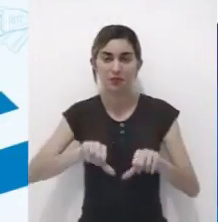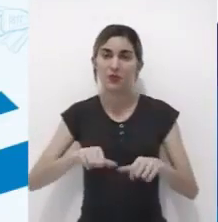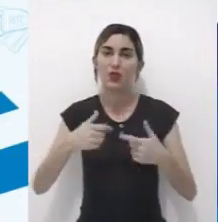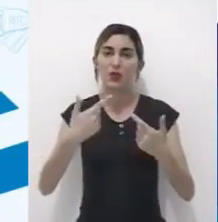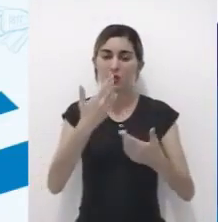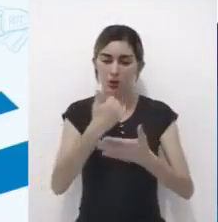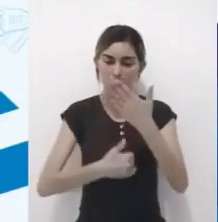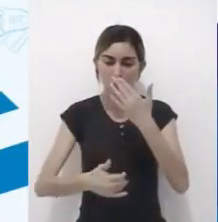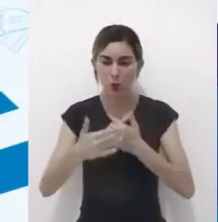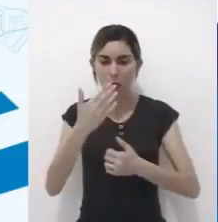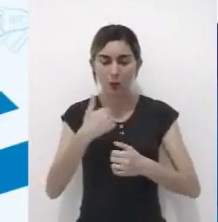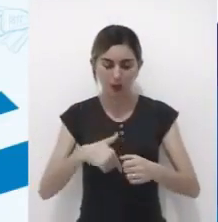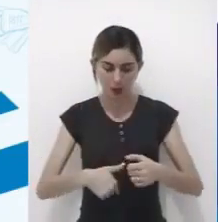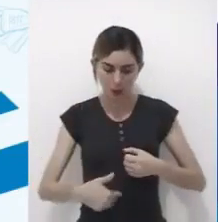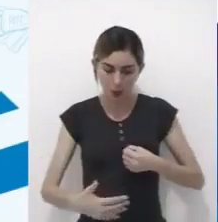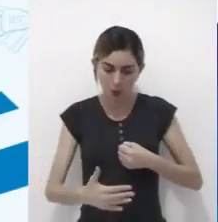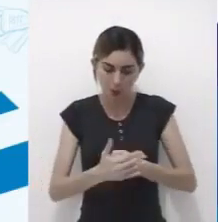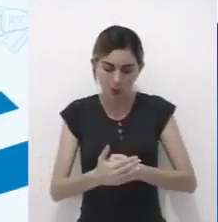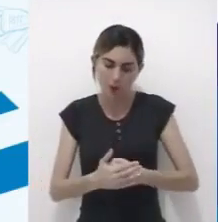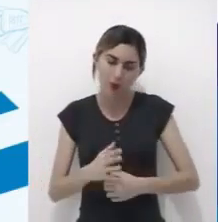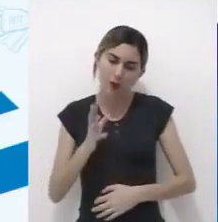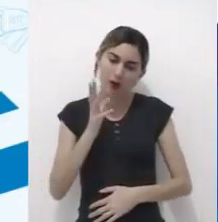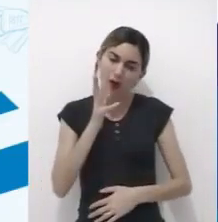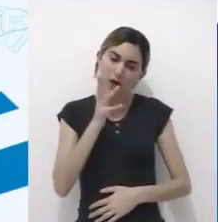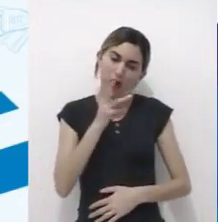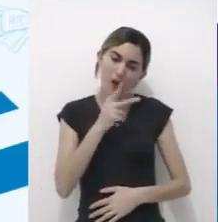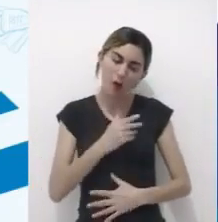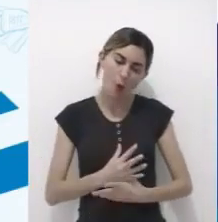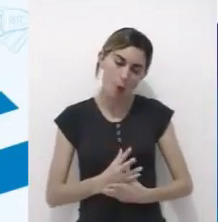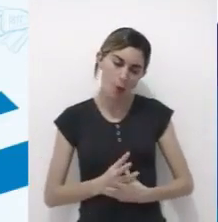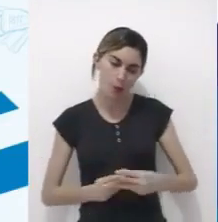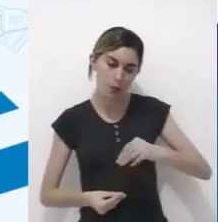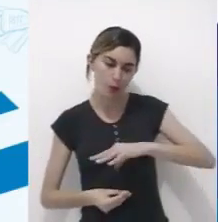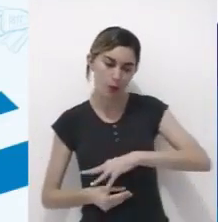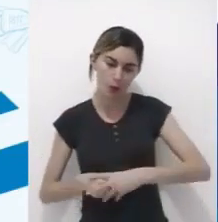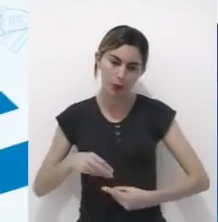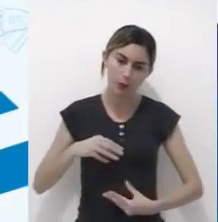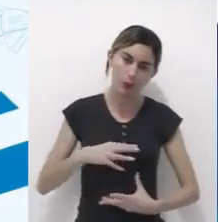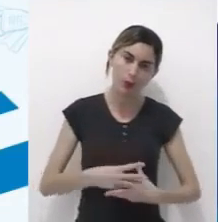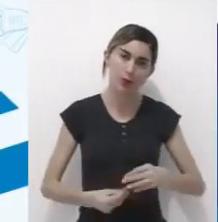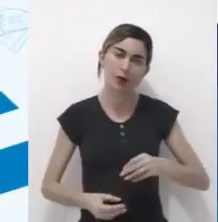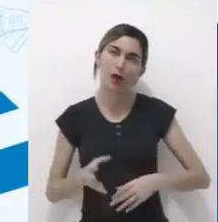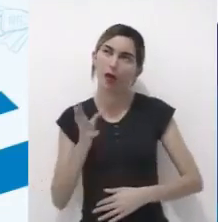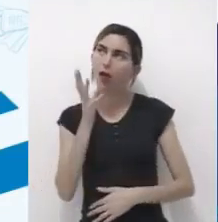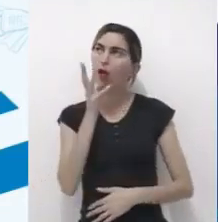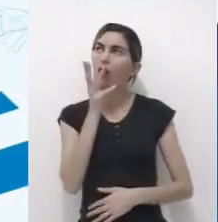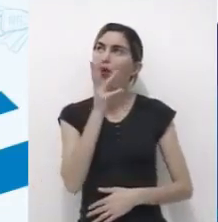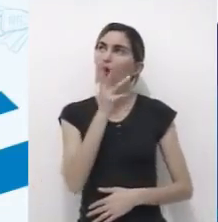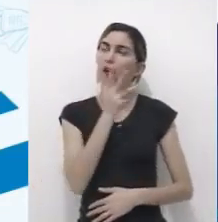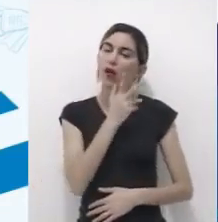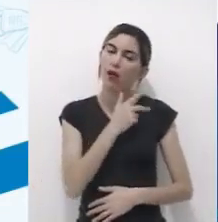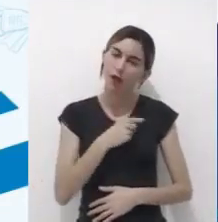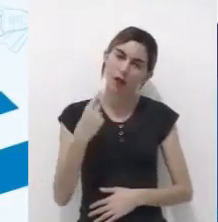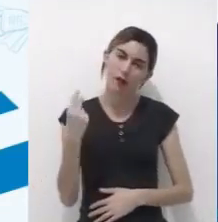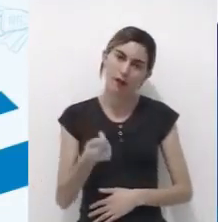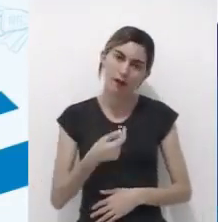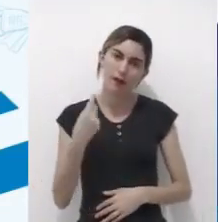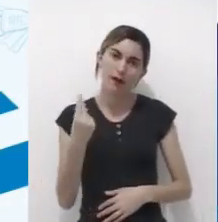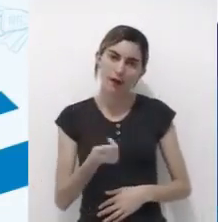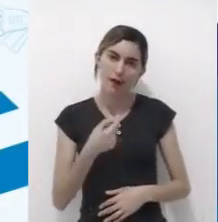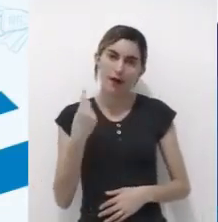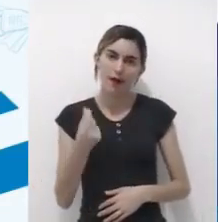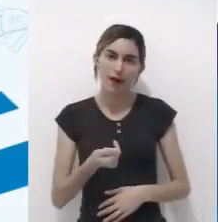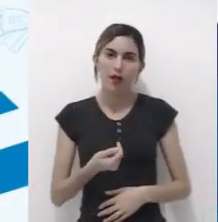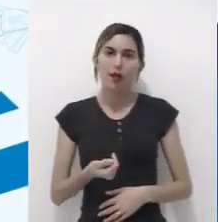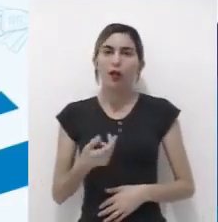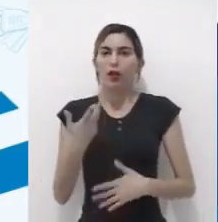comer algo e seu organismo demorar a fazer a digestão. E carne, pode ter